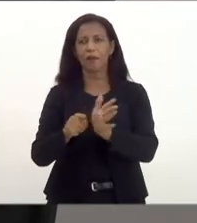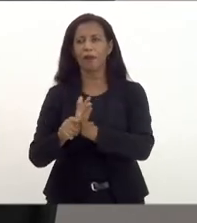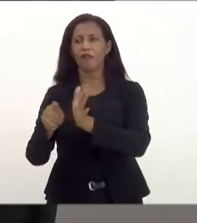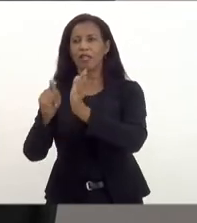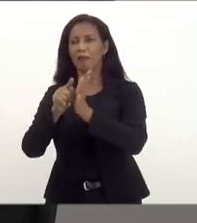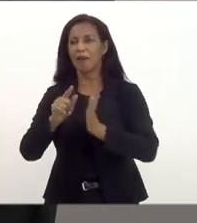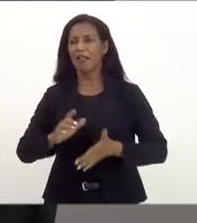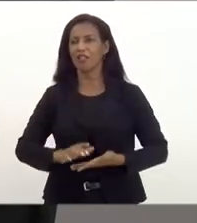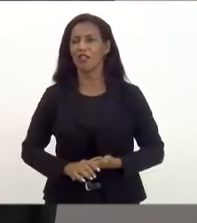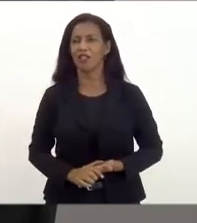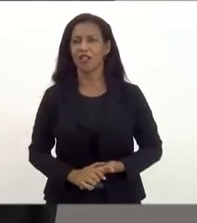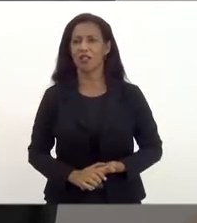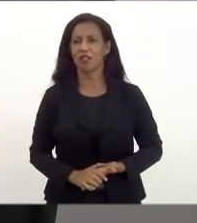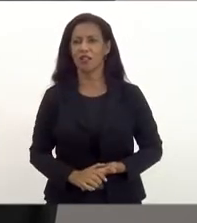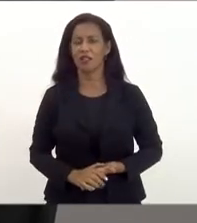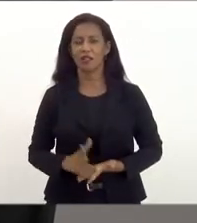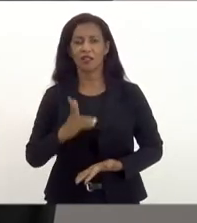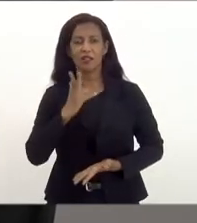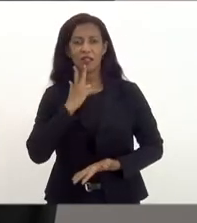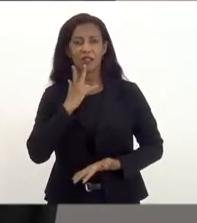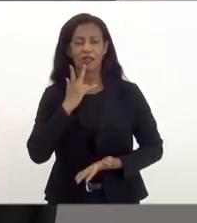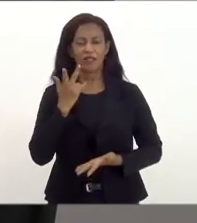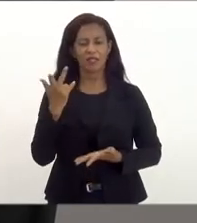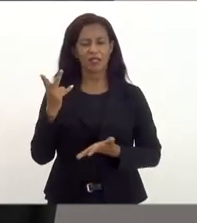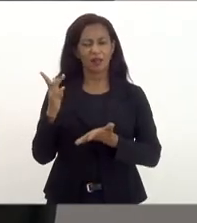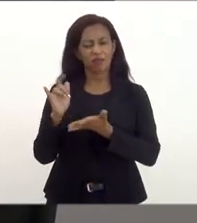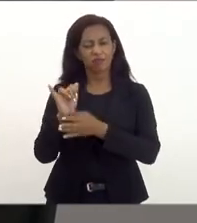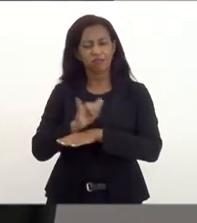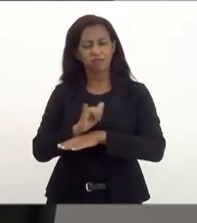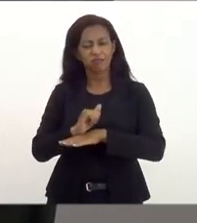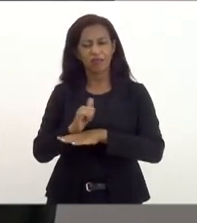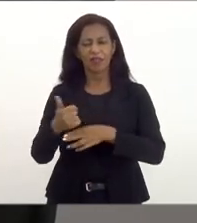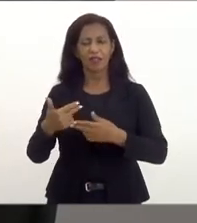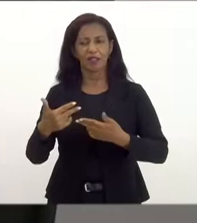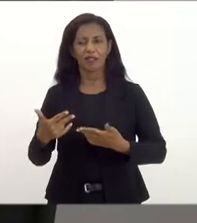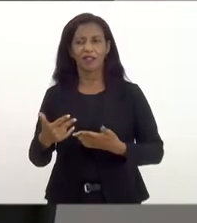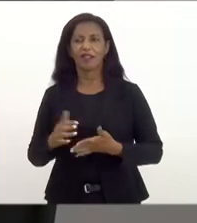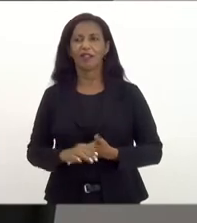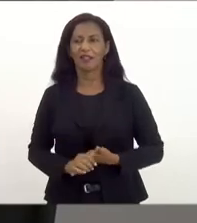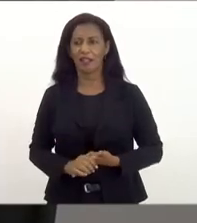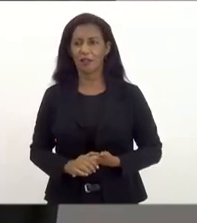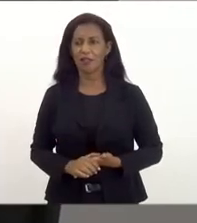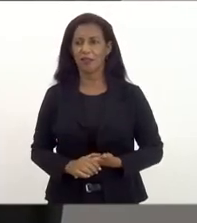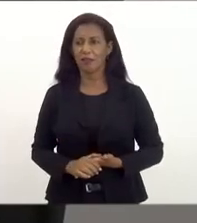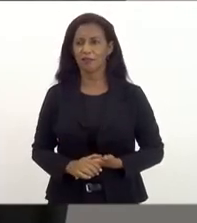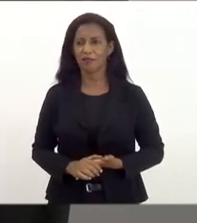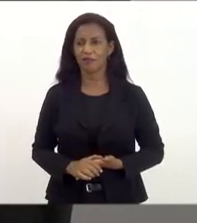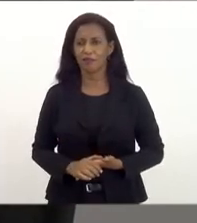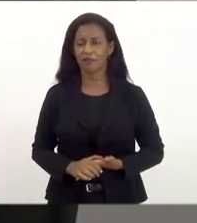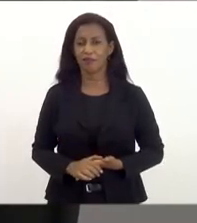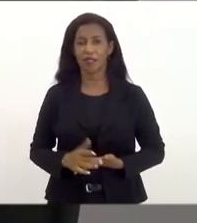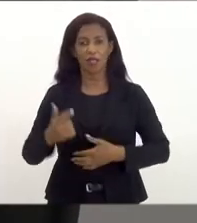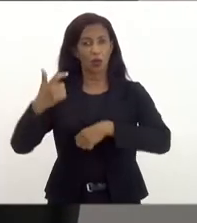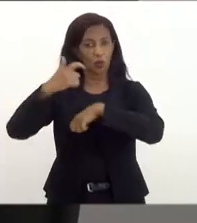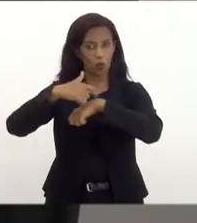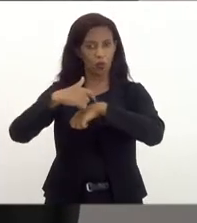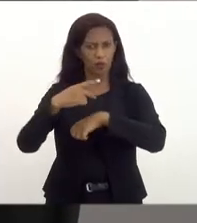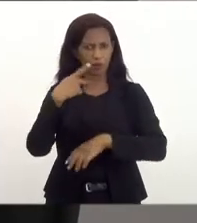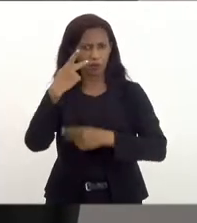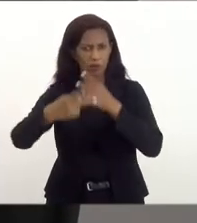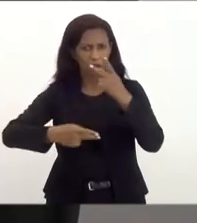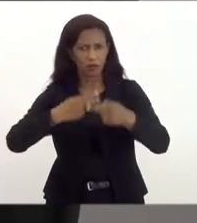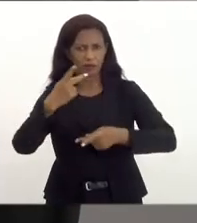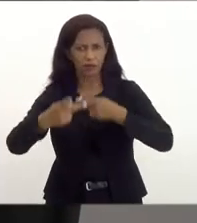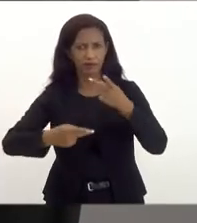mas eu queria fazer algumas antes então a primeira que me chamou um pouco atenção em algum momento da sua